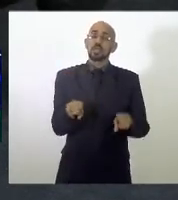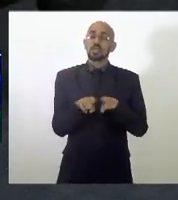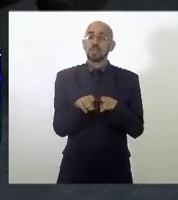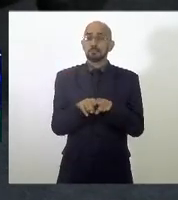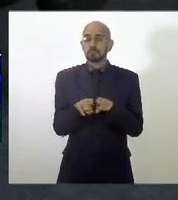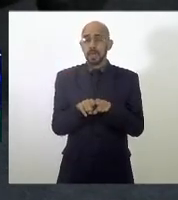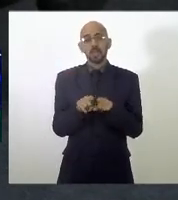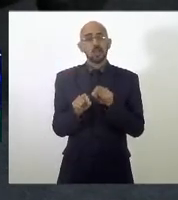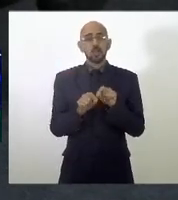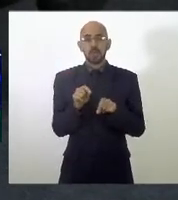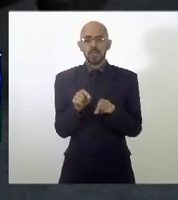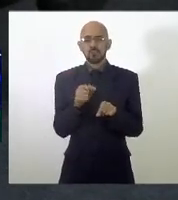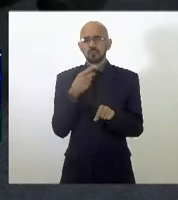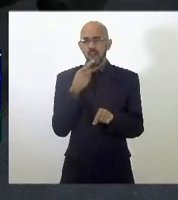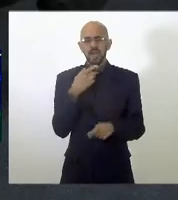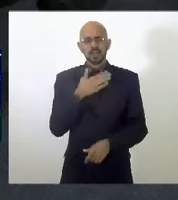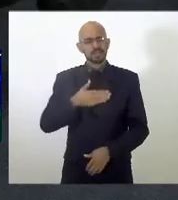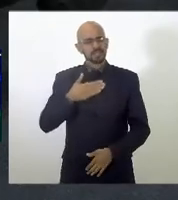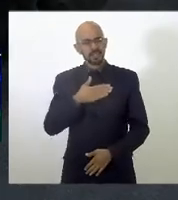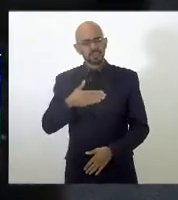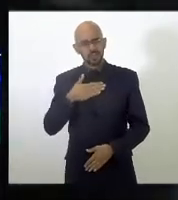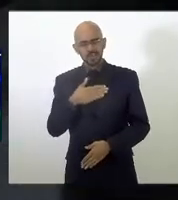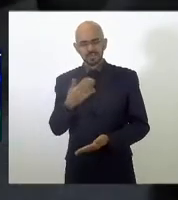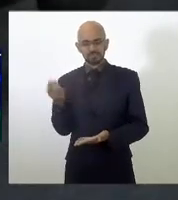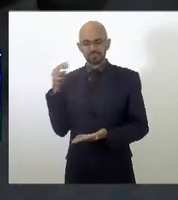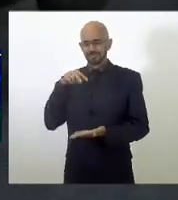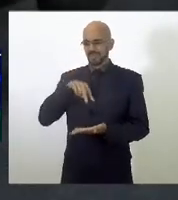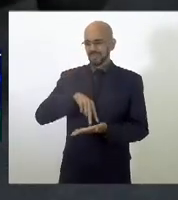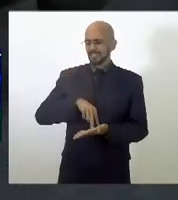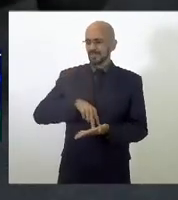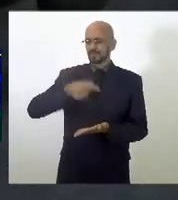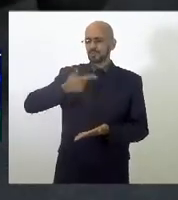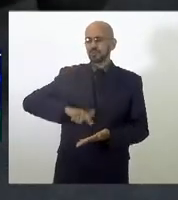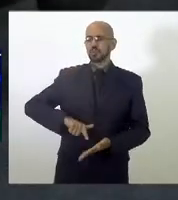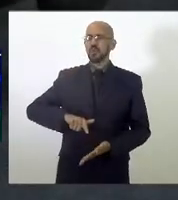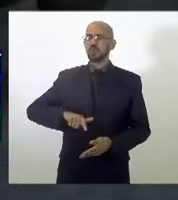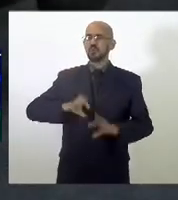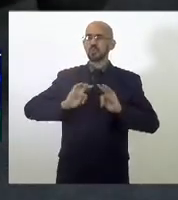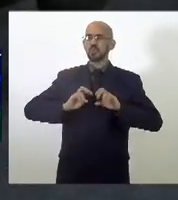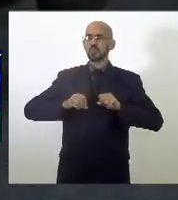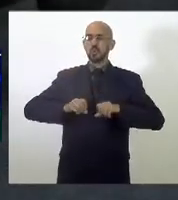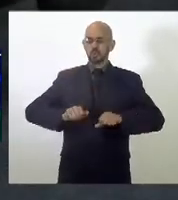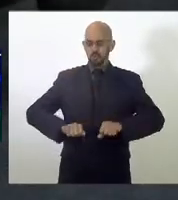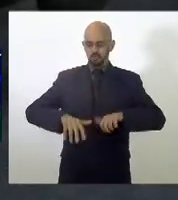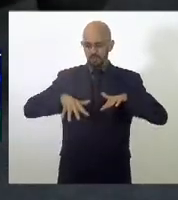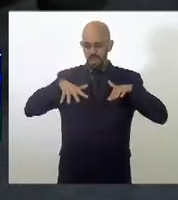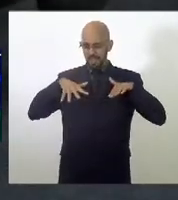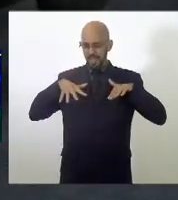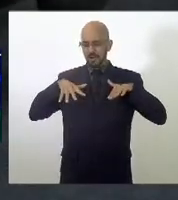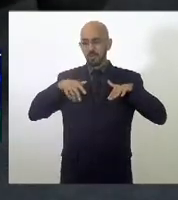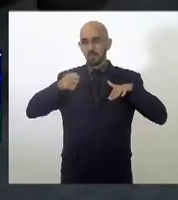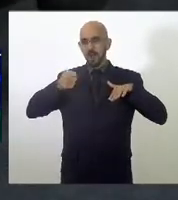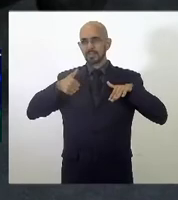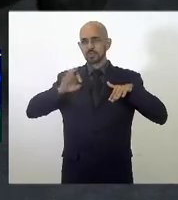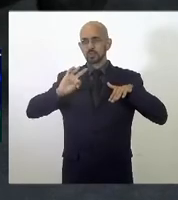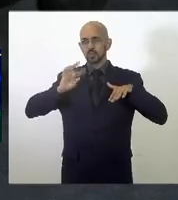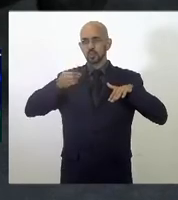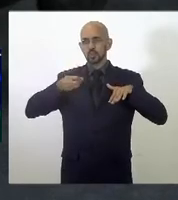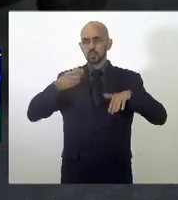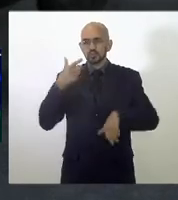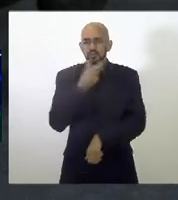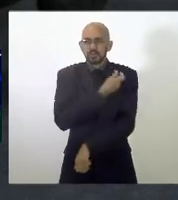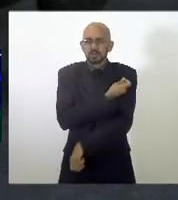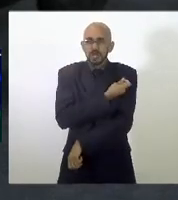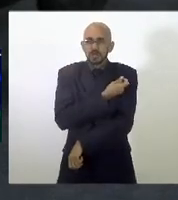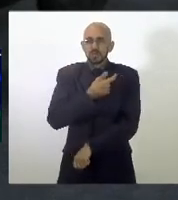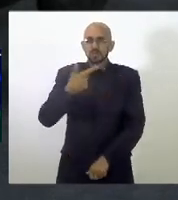nossa satisfação de estar aqui de volta, né? Com todo, praticamente todo o plenário já vacinado, com as duas